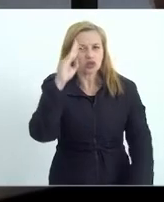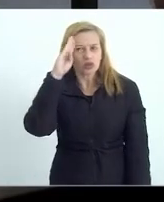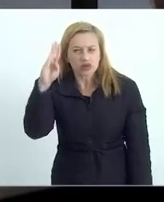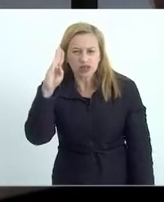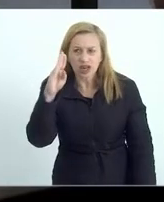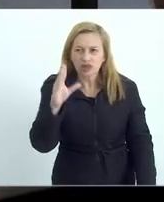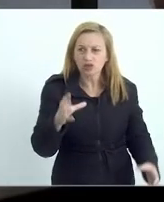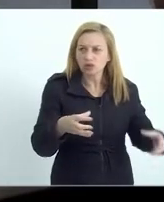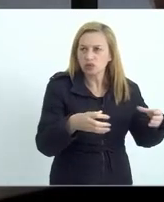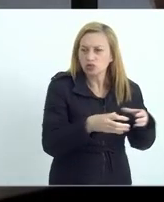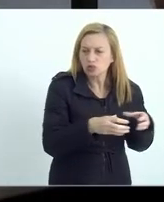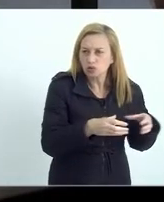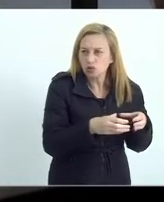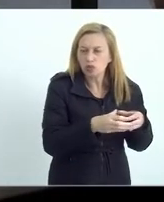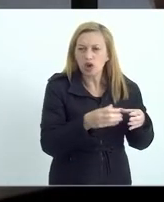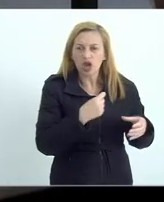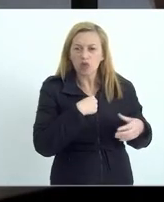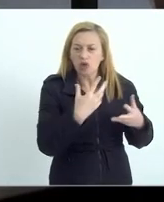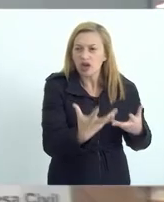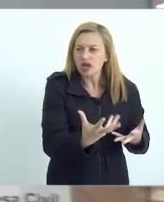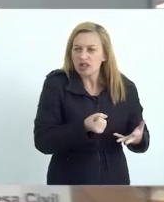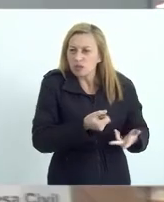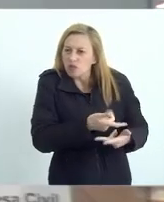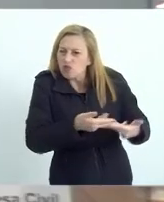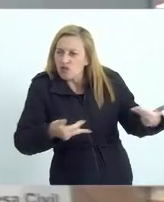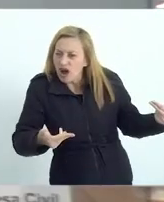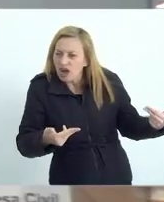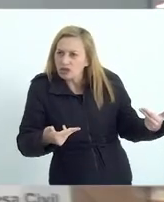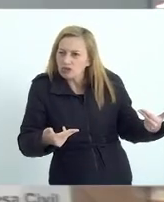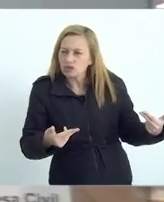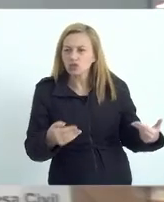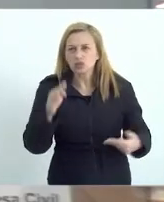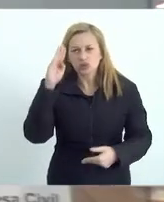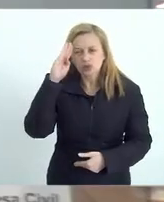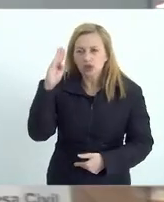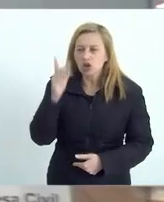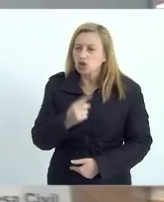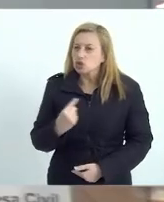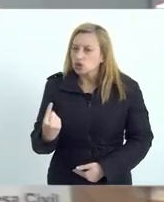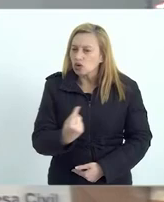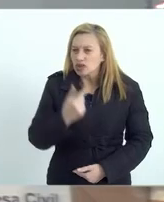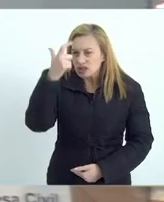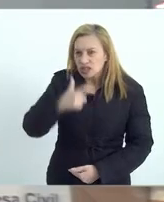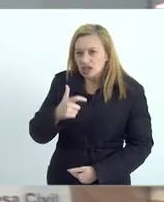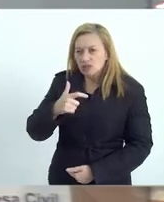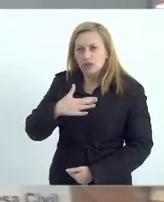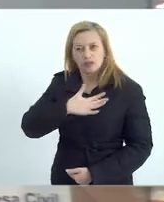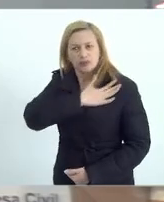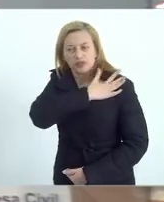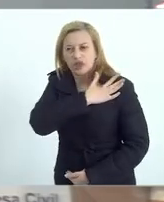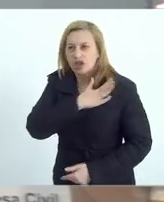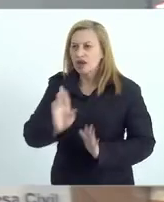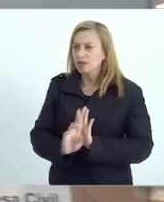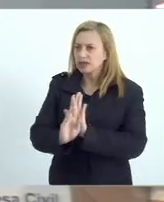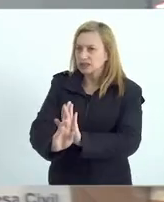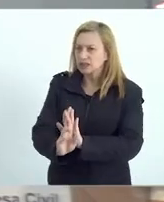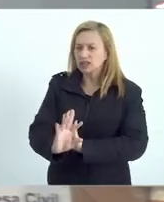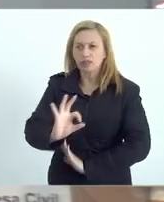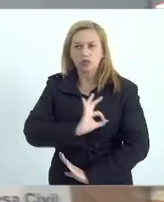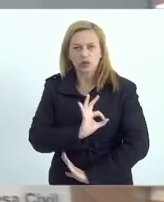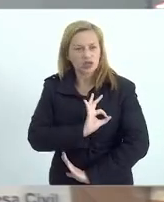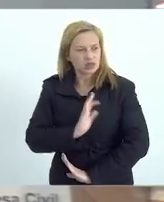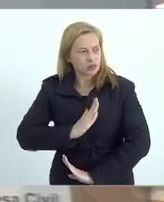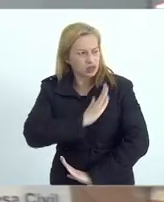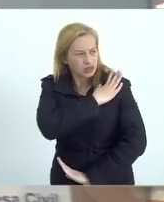como eu recebo inúmeros soldados inclusive por nós sermos militares tem aqui representante da polícia